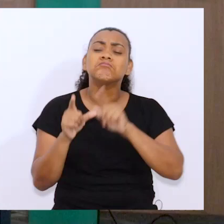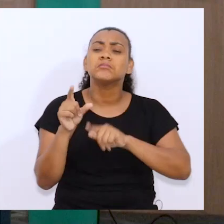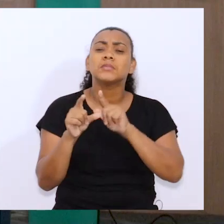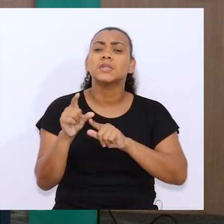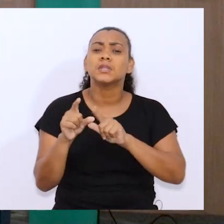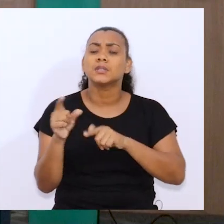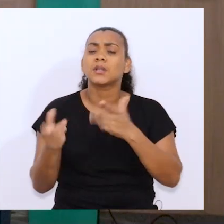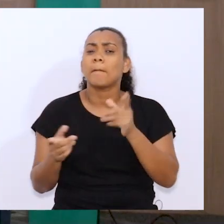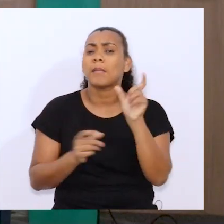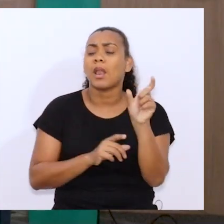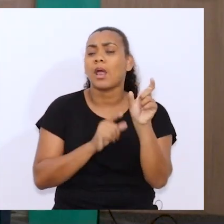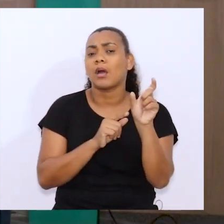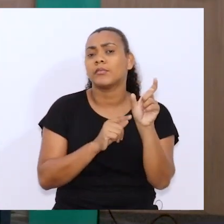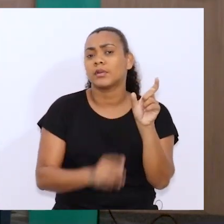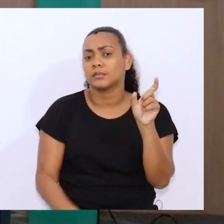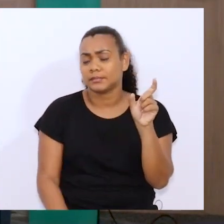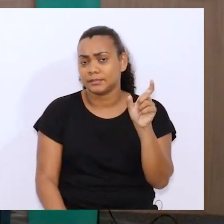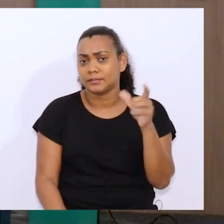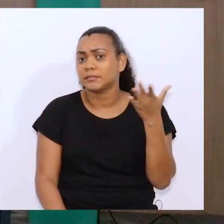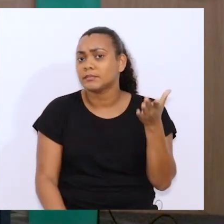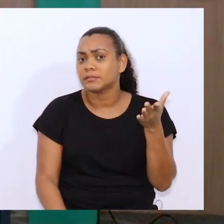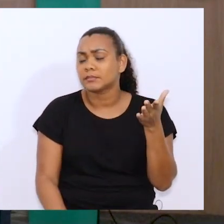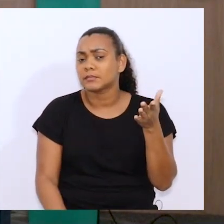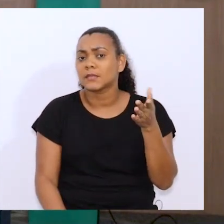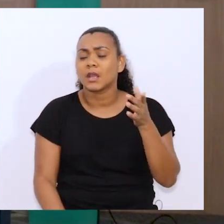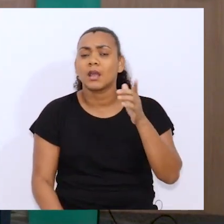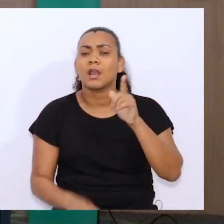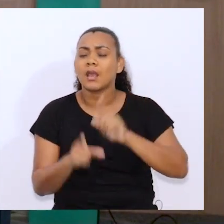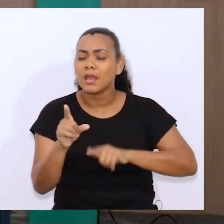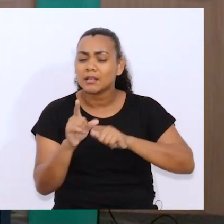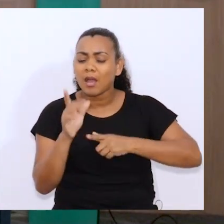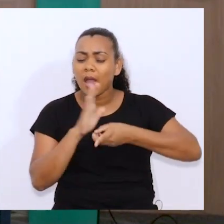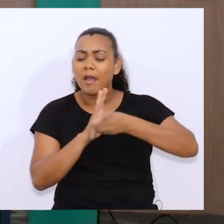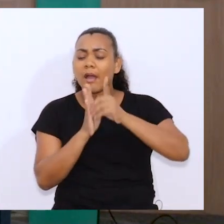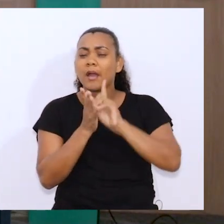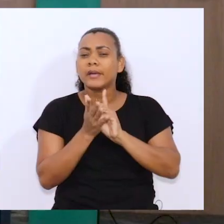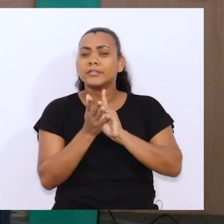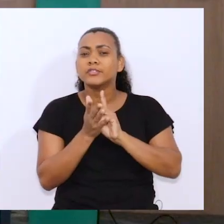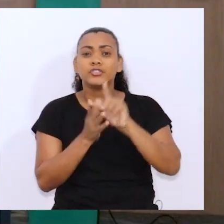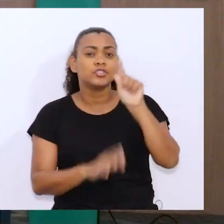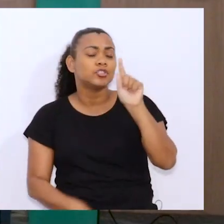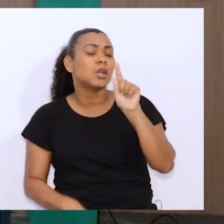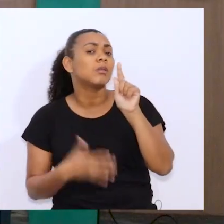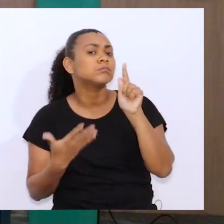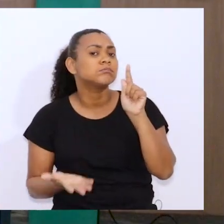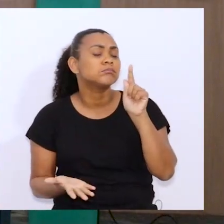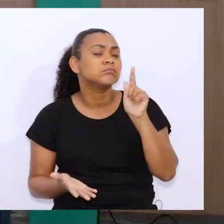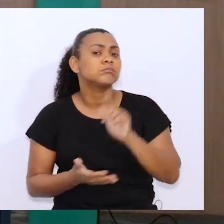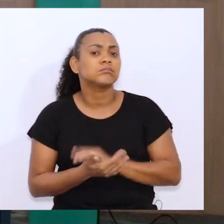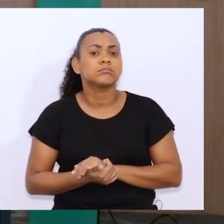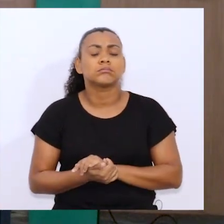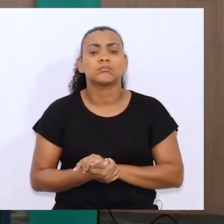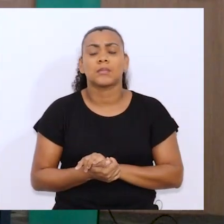dessa palavra é a letra que vem antes da letra G. Qual